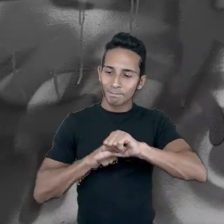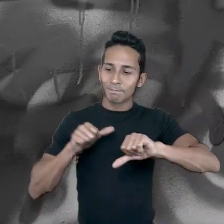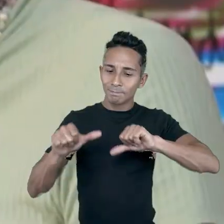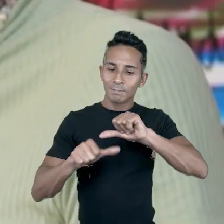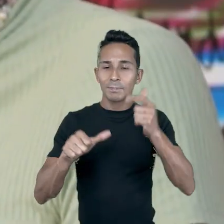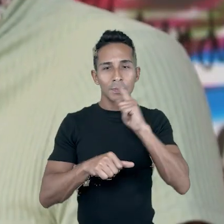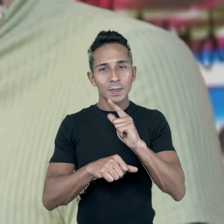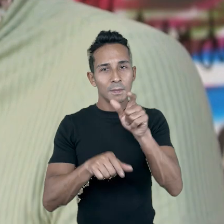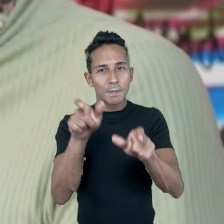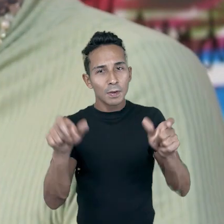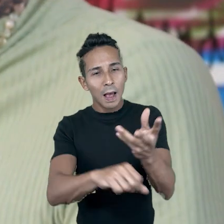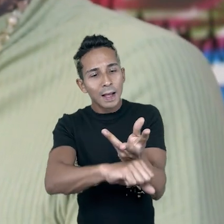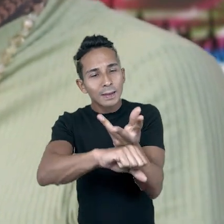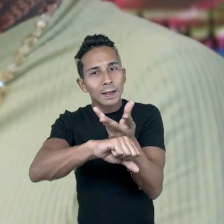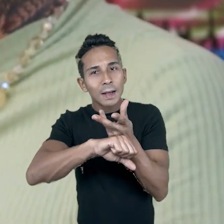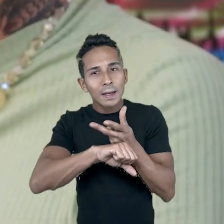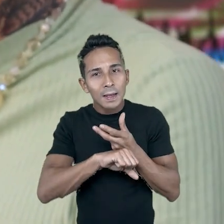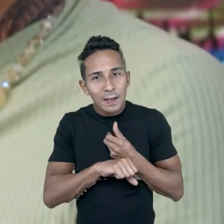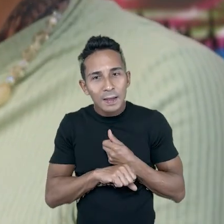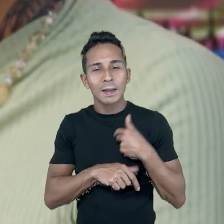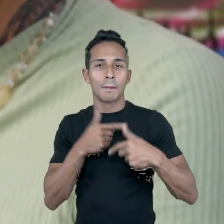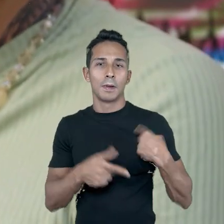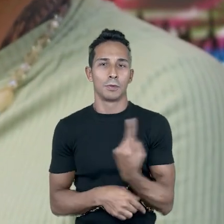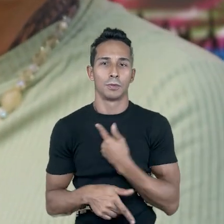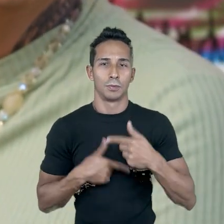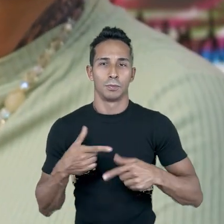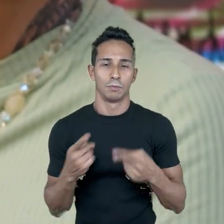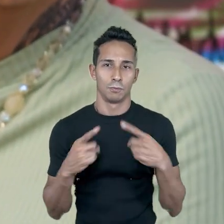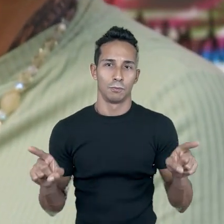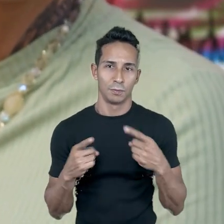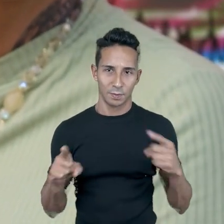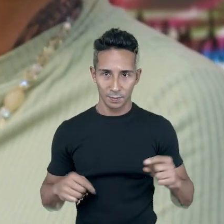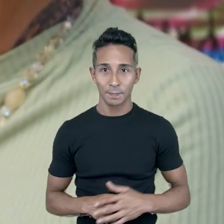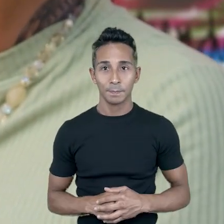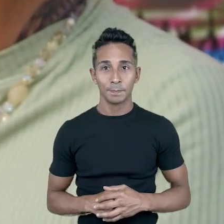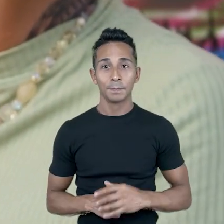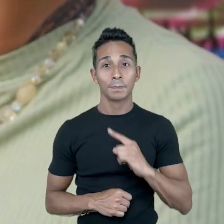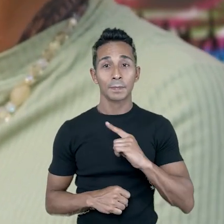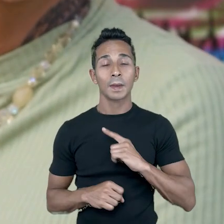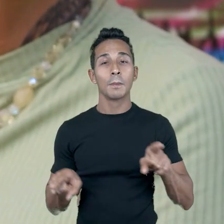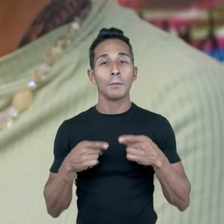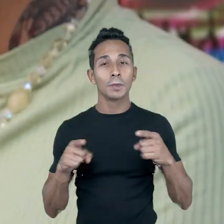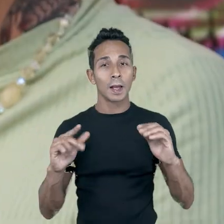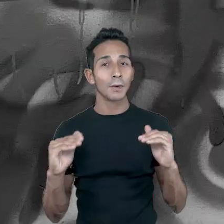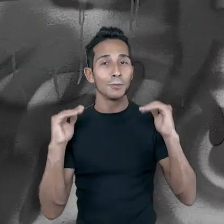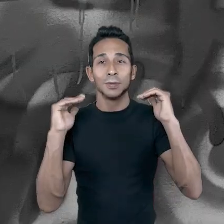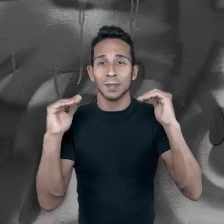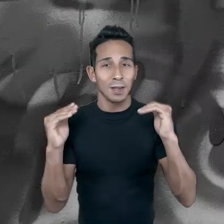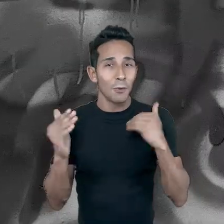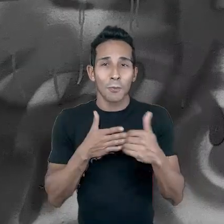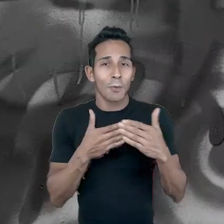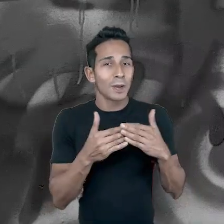da gente fazer essas modificações para poder atrair mais o público junto da gente para fazer música nesse lugar, né.